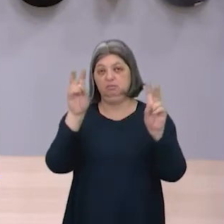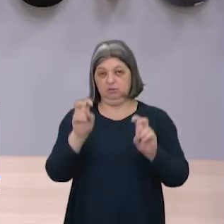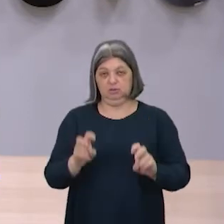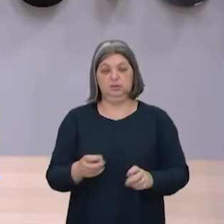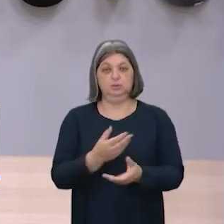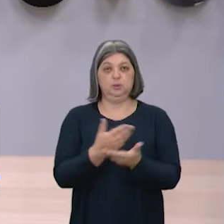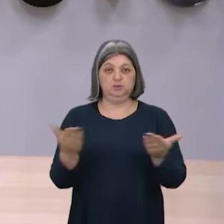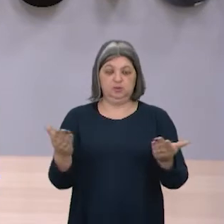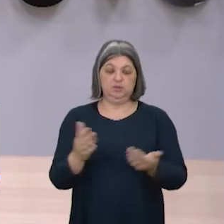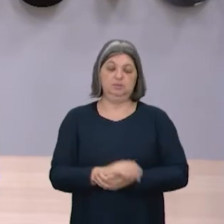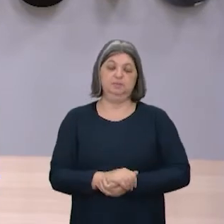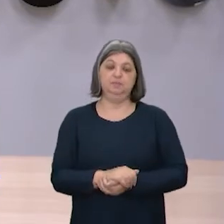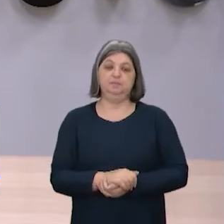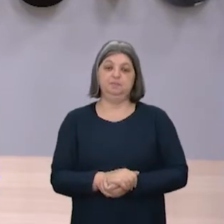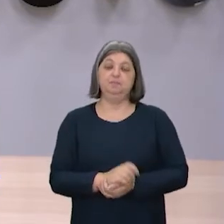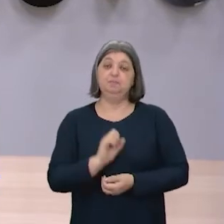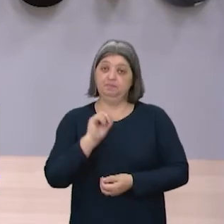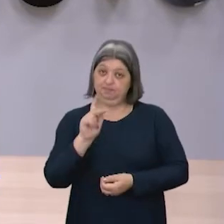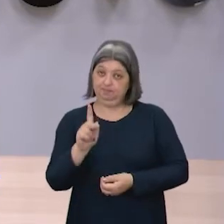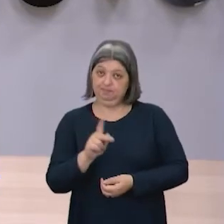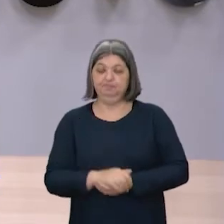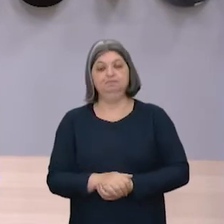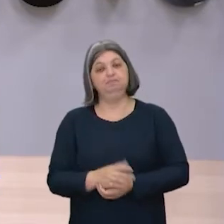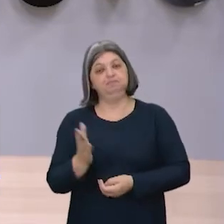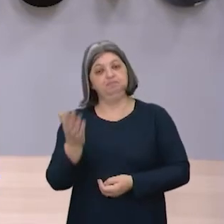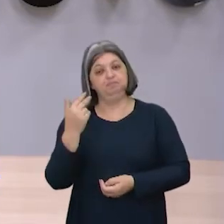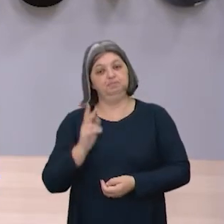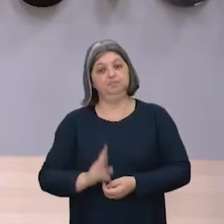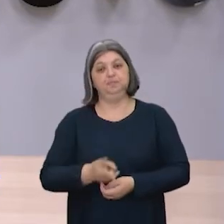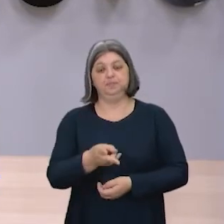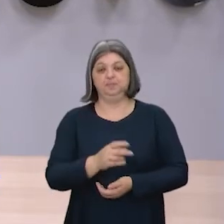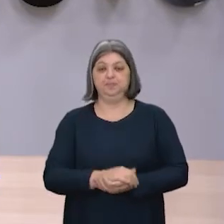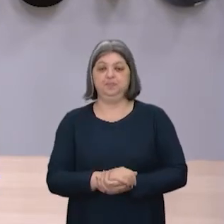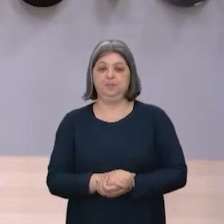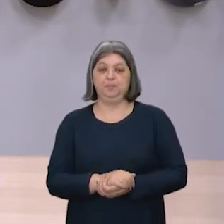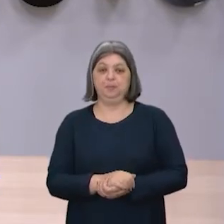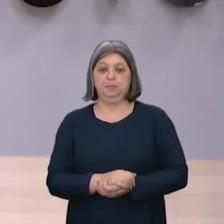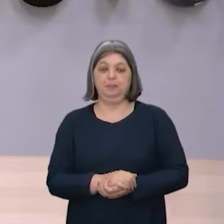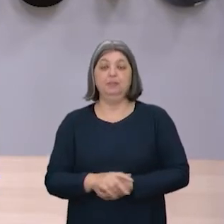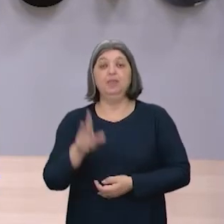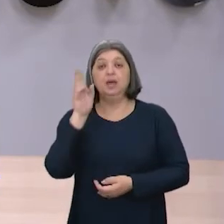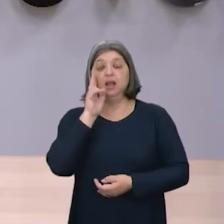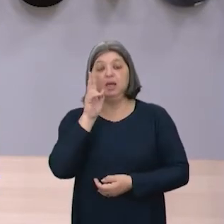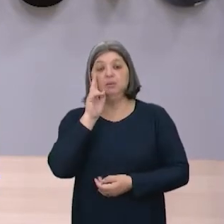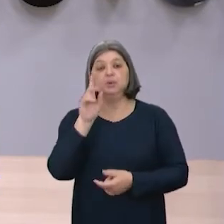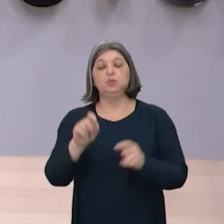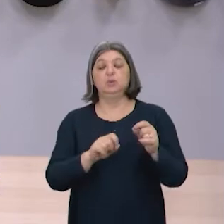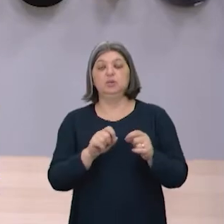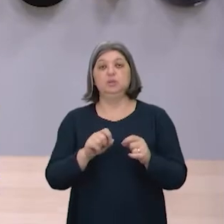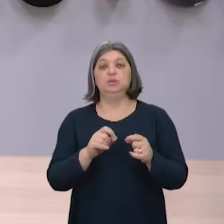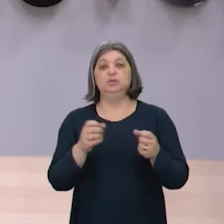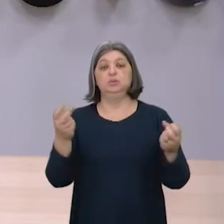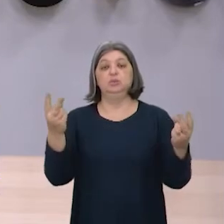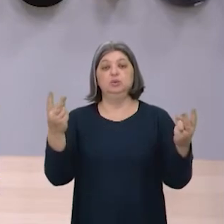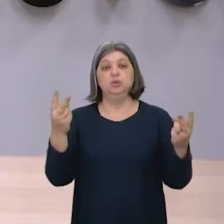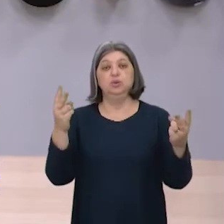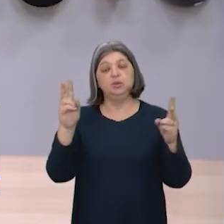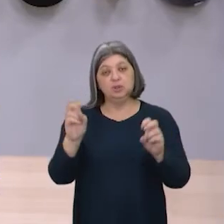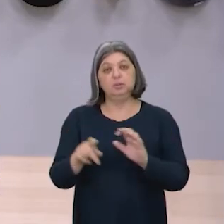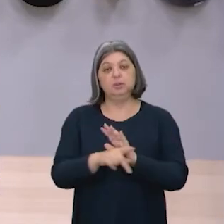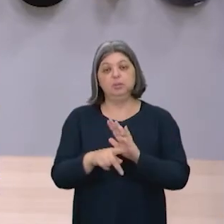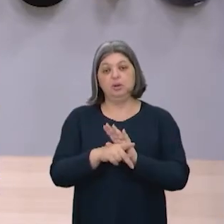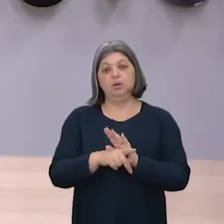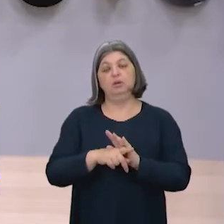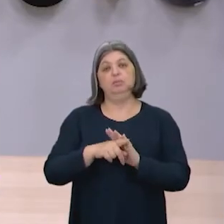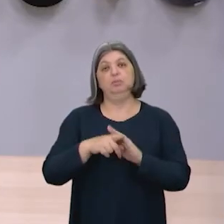certinho? Então vamos seguir aí, né? Lembrando que como nós vamos falar aí do nosso diário de bordo,